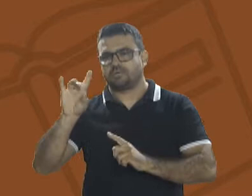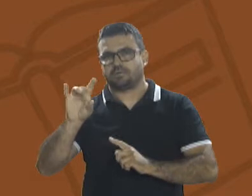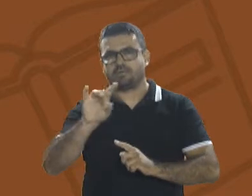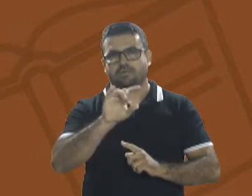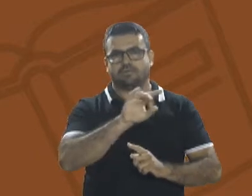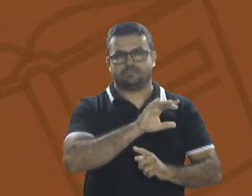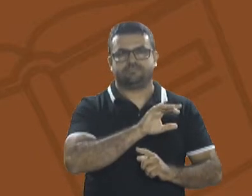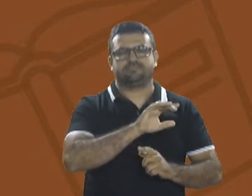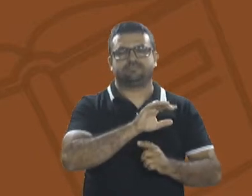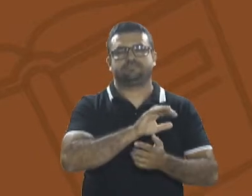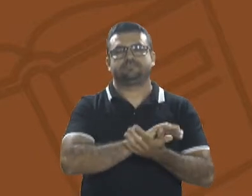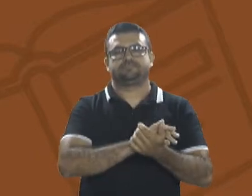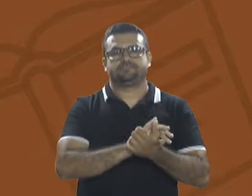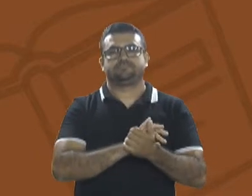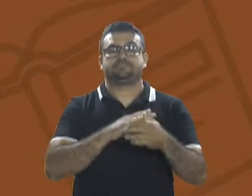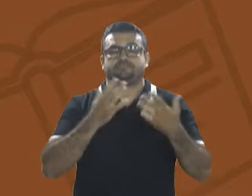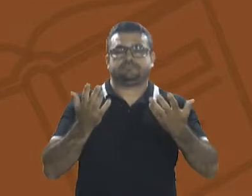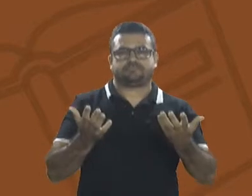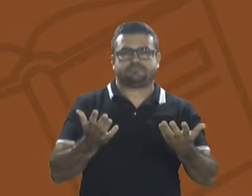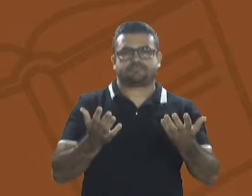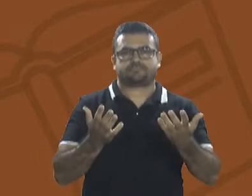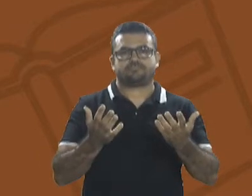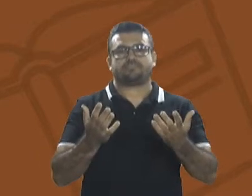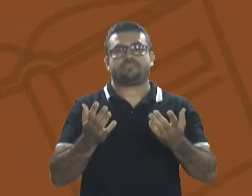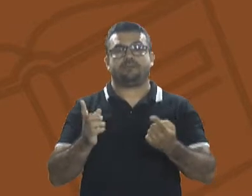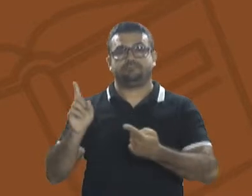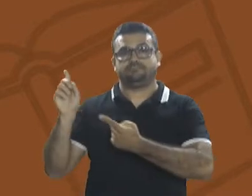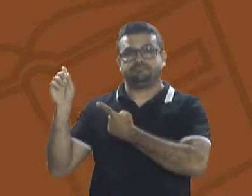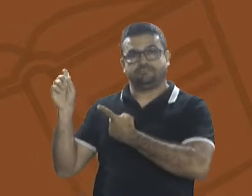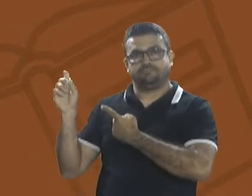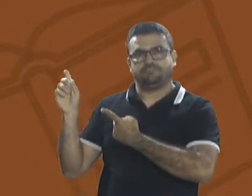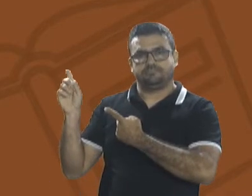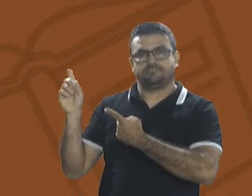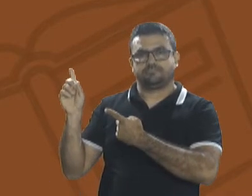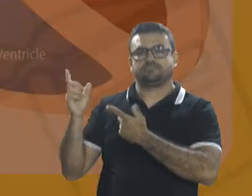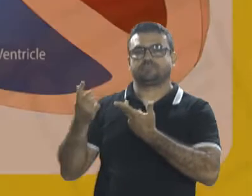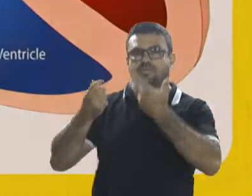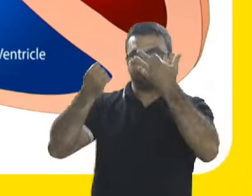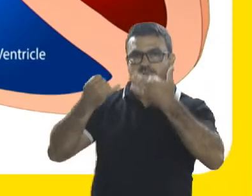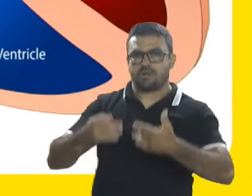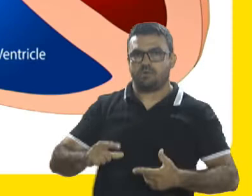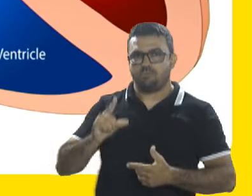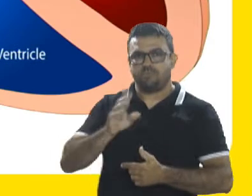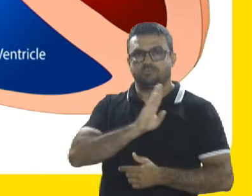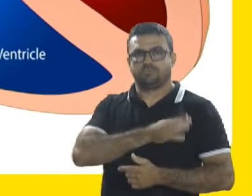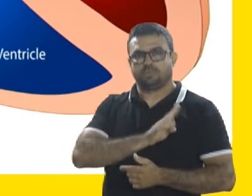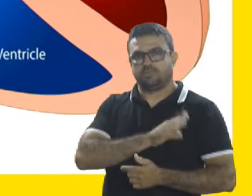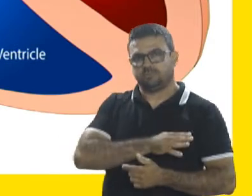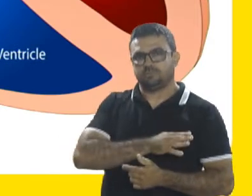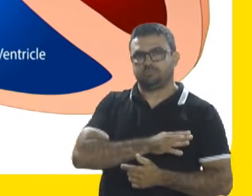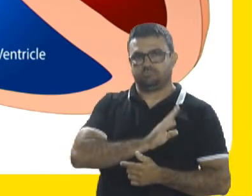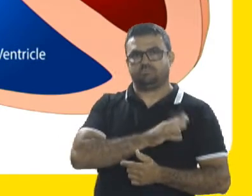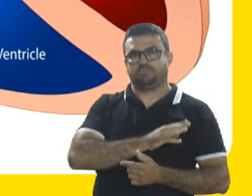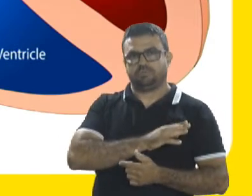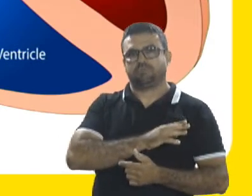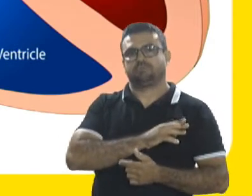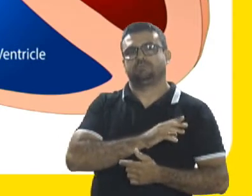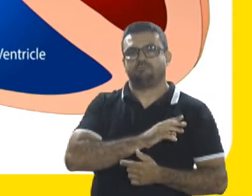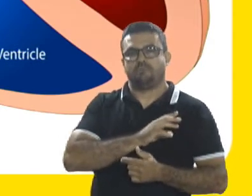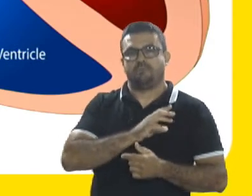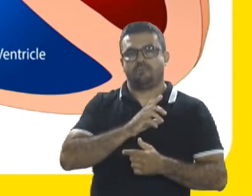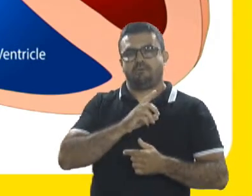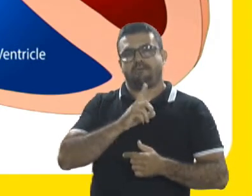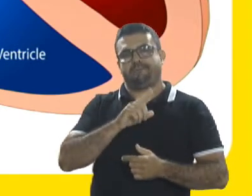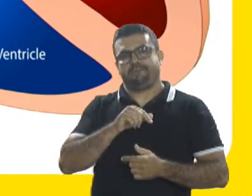mais. Então, gente, aqui, a gente vai falar um pouquinho sobre o coração. O coração, ele é formado por